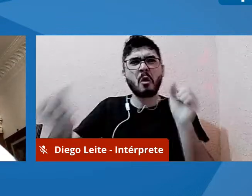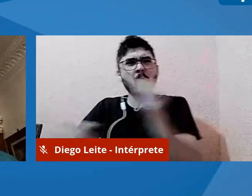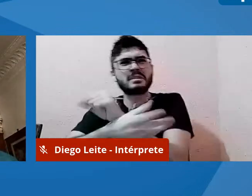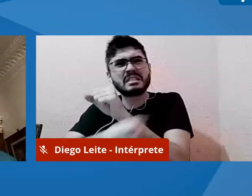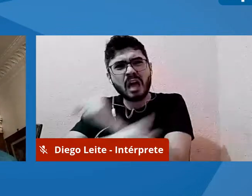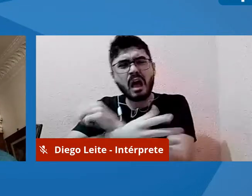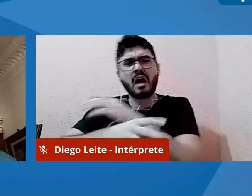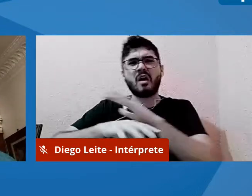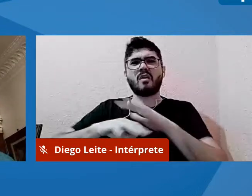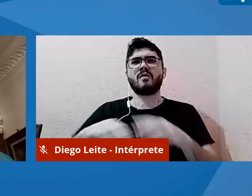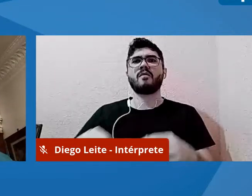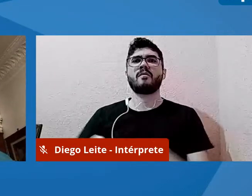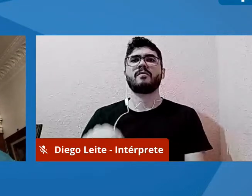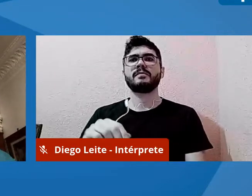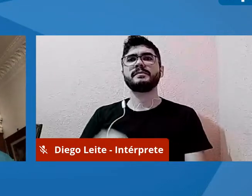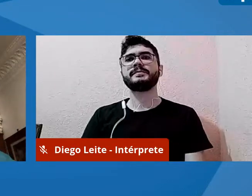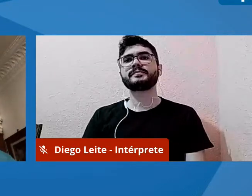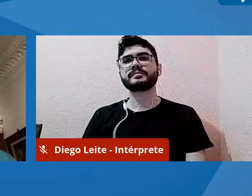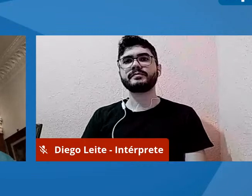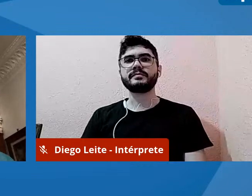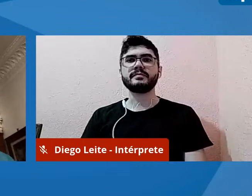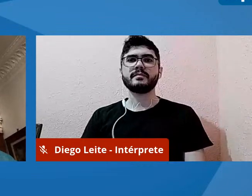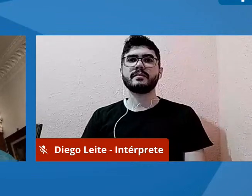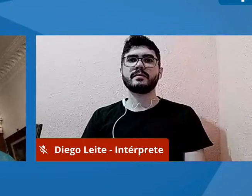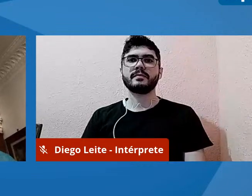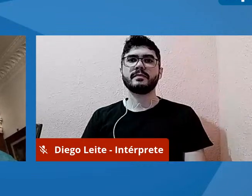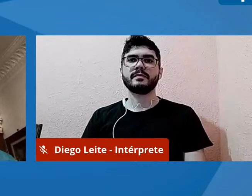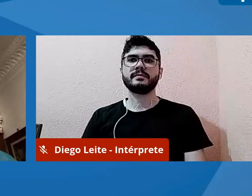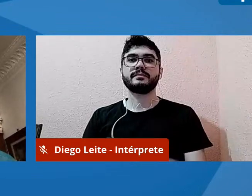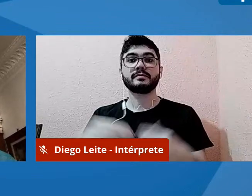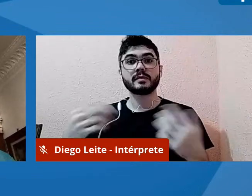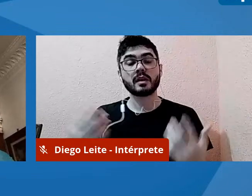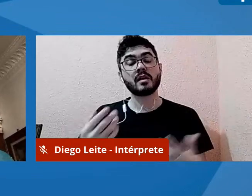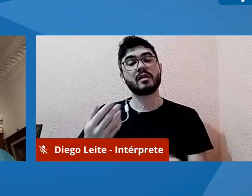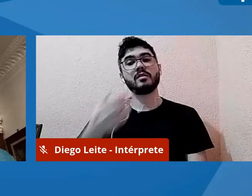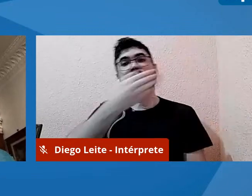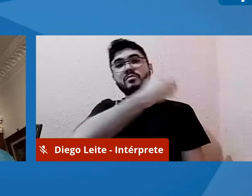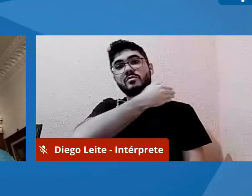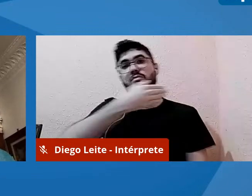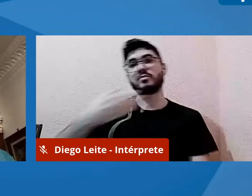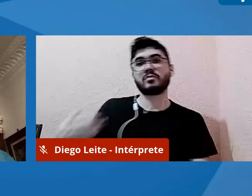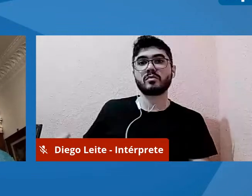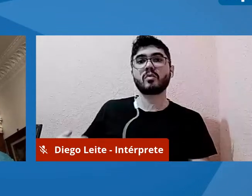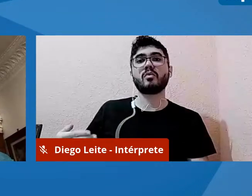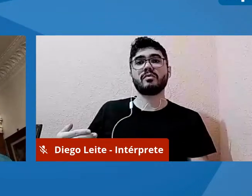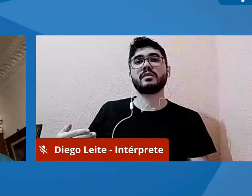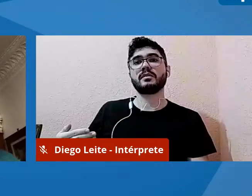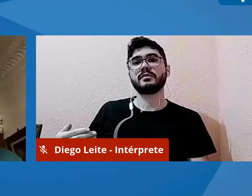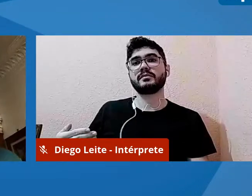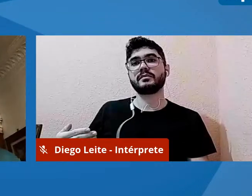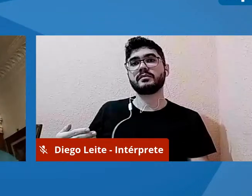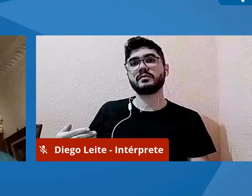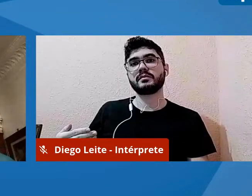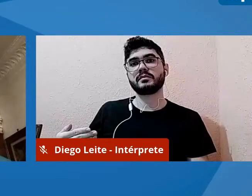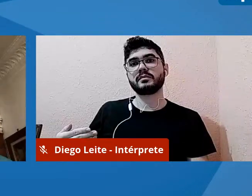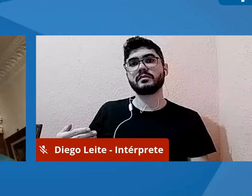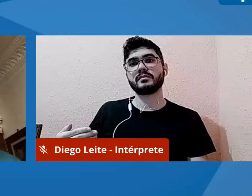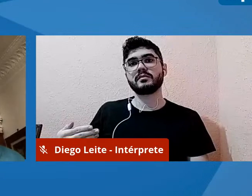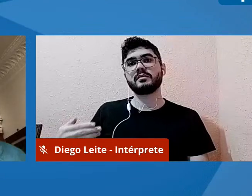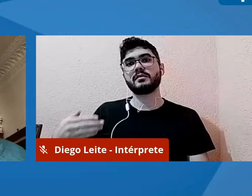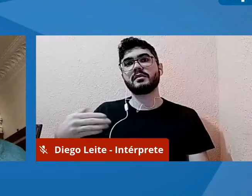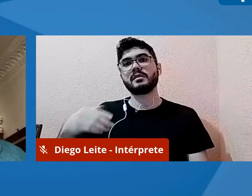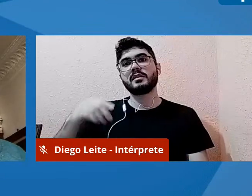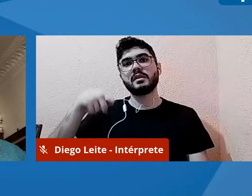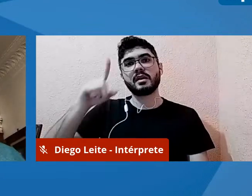Não, acaba se revelando que, uma vez no governo, são tão ou mais corruptos do